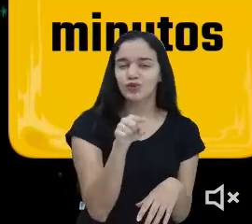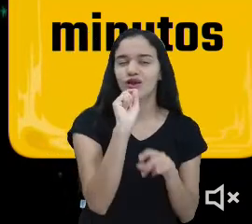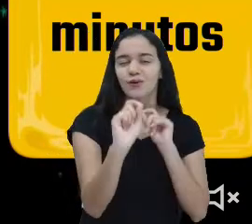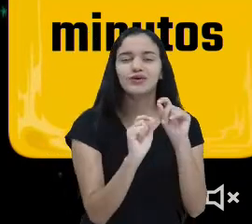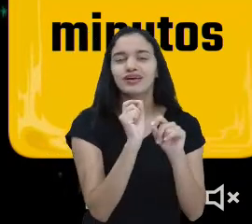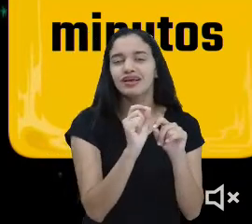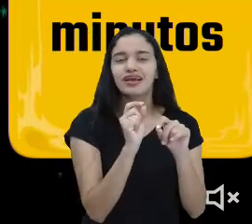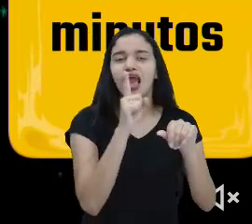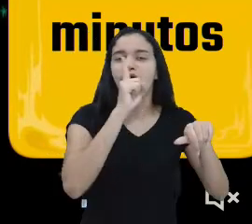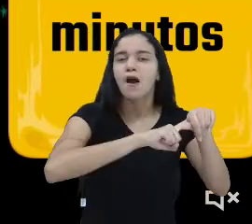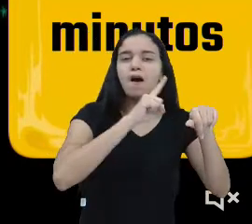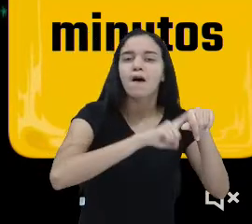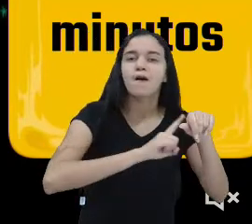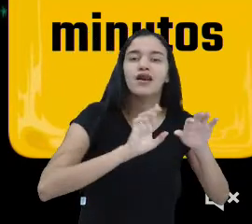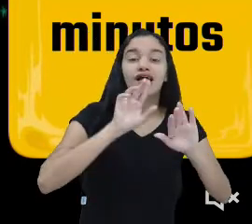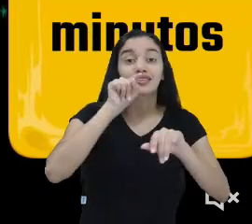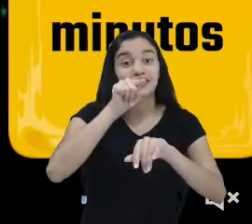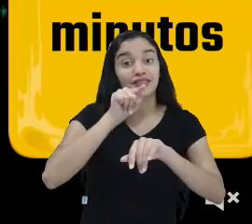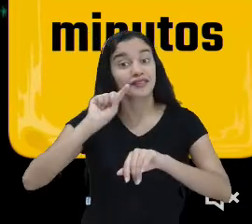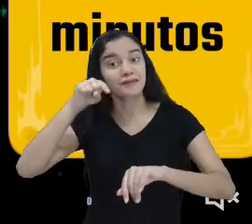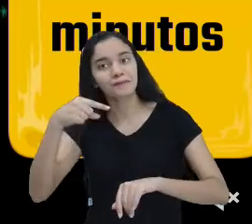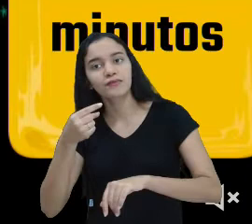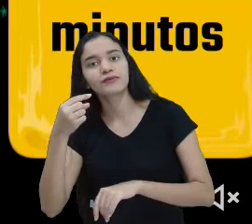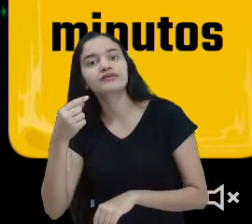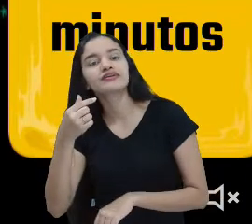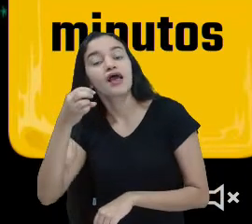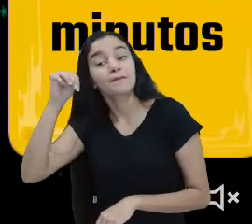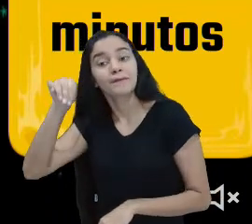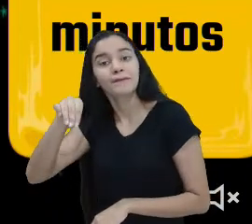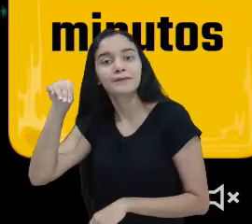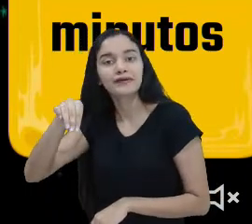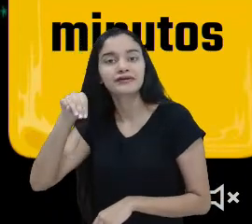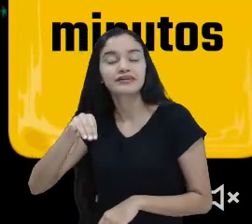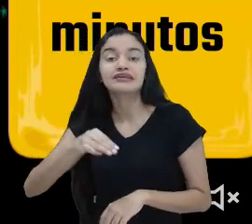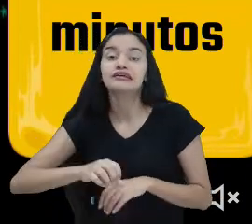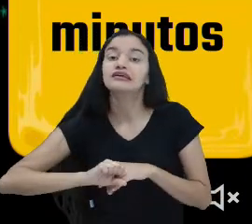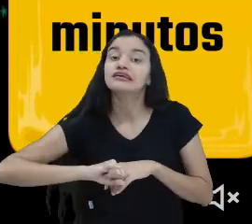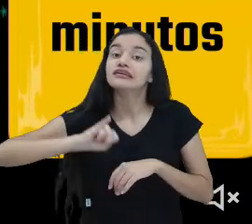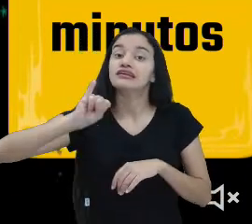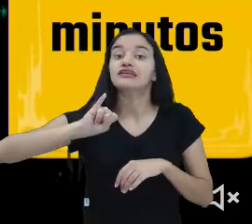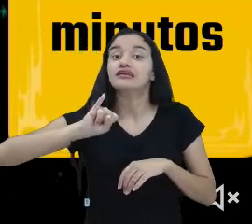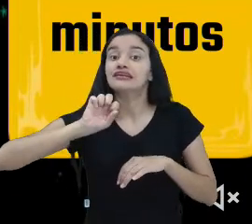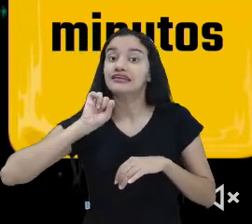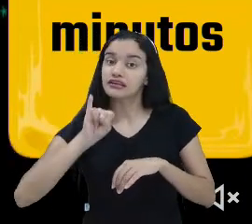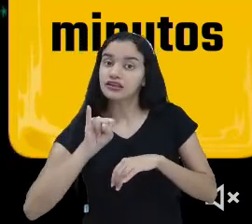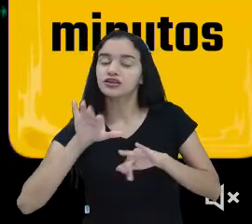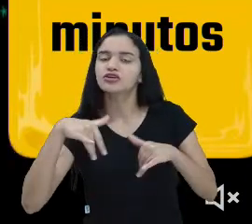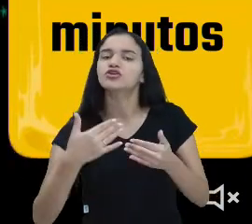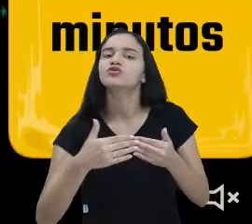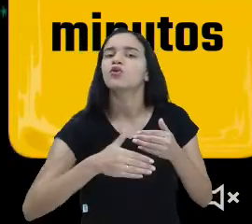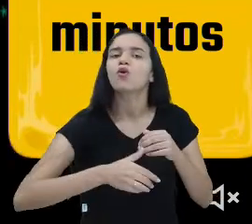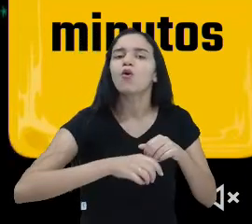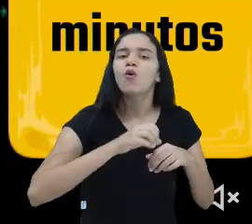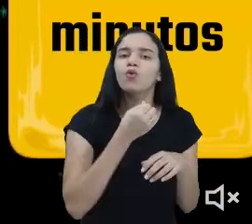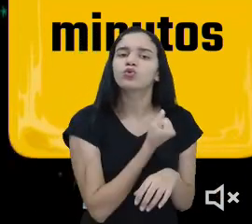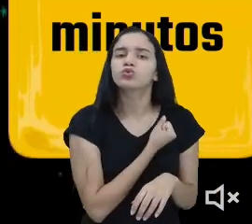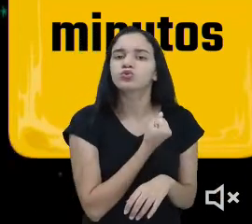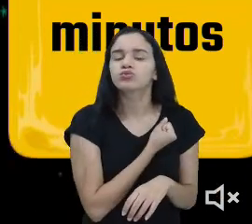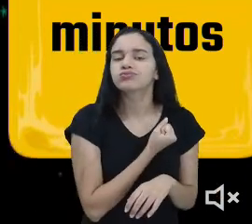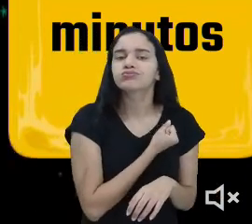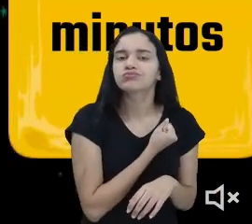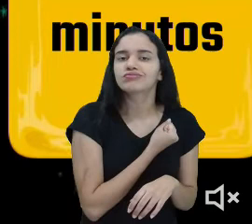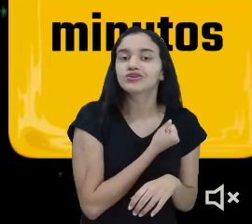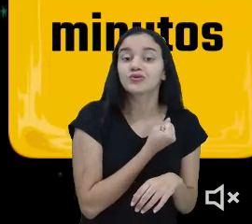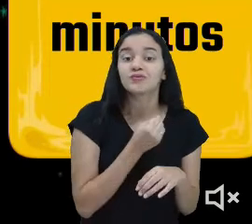ser 4 minutos, não é isso? Isso mesmo. Se os primeiros números lá é a hora, então vai ser a letra B,